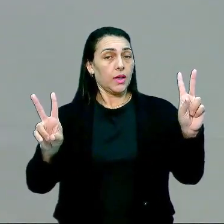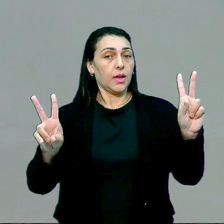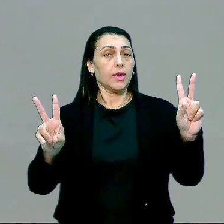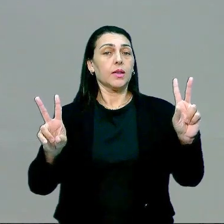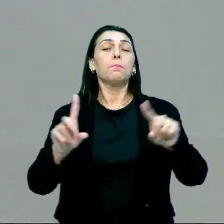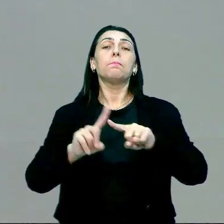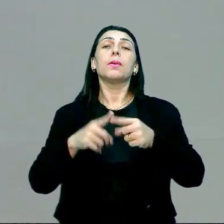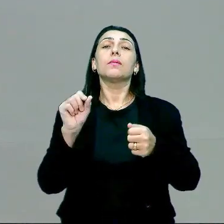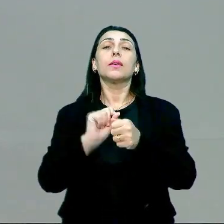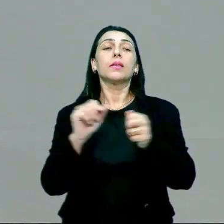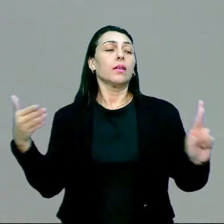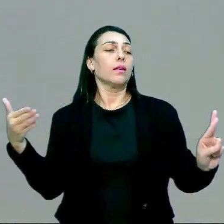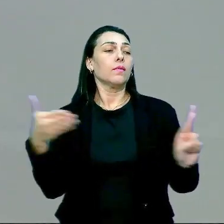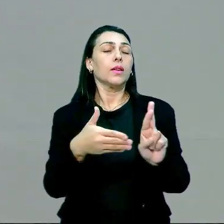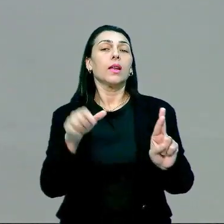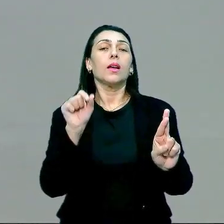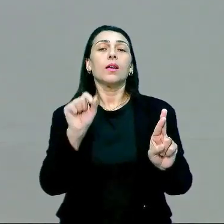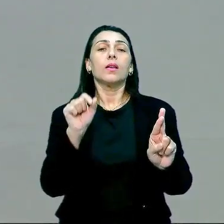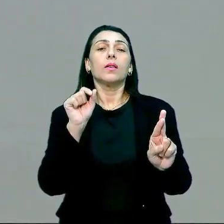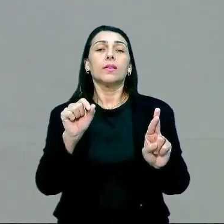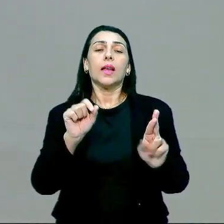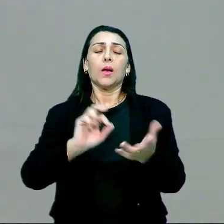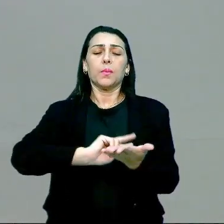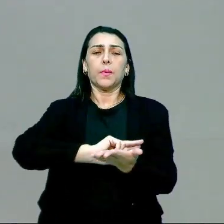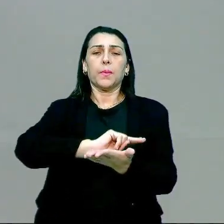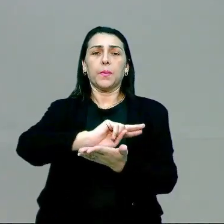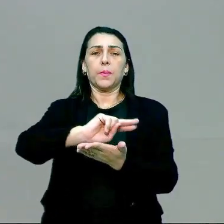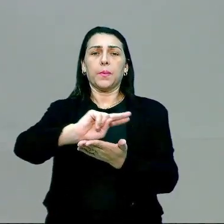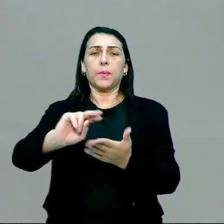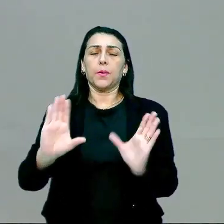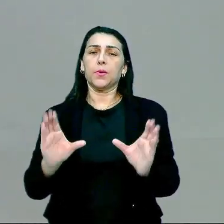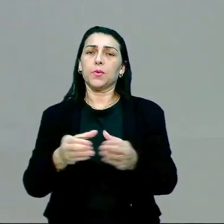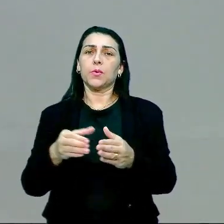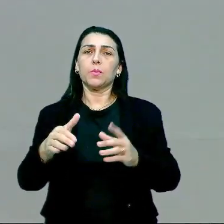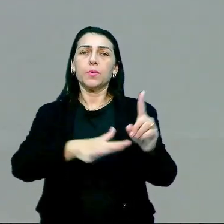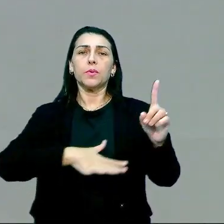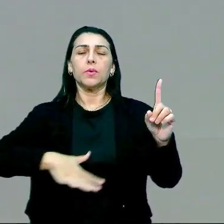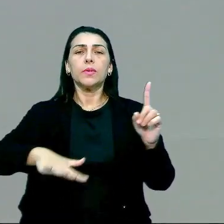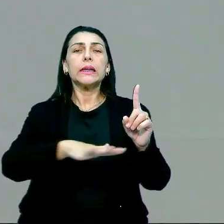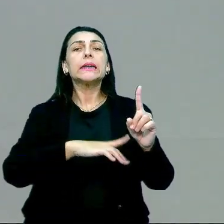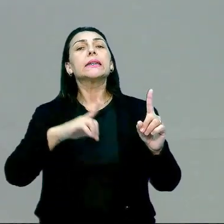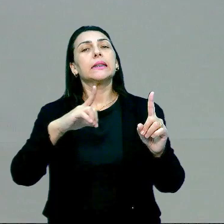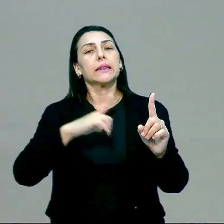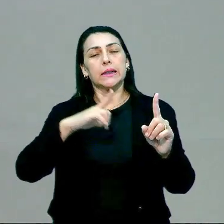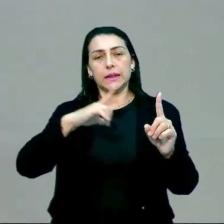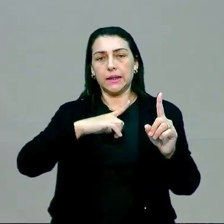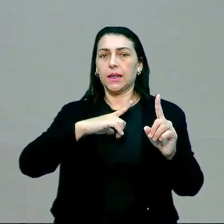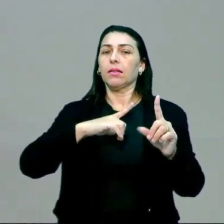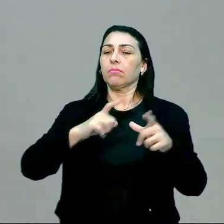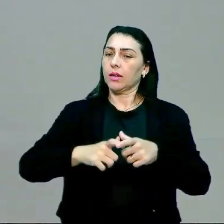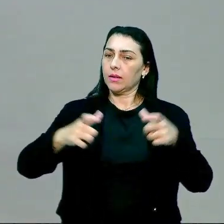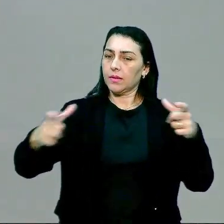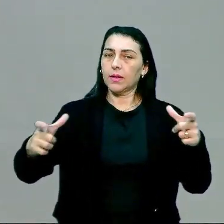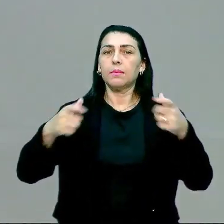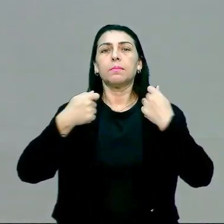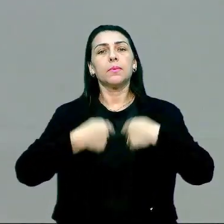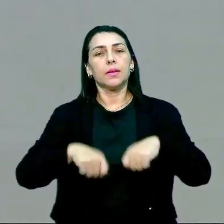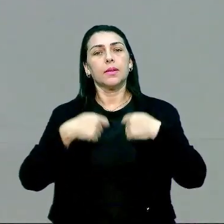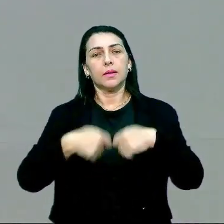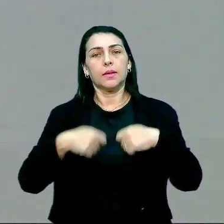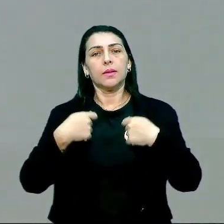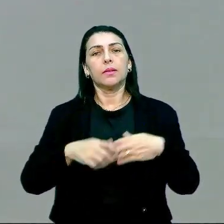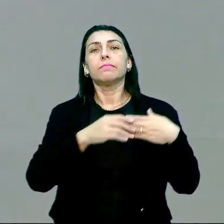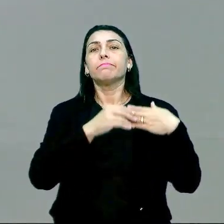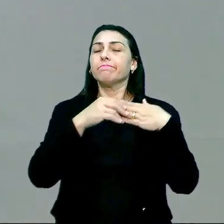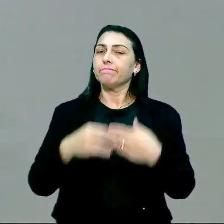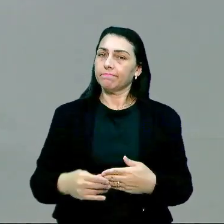mas fazendo referência a essa diversidade de grupos sociais, tem emergido bastante e precisamos levar isso